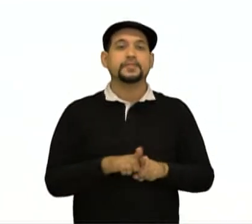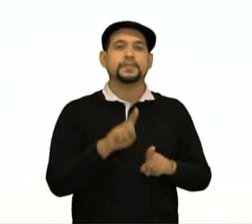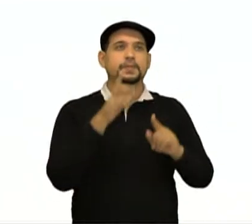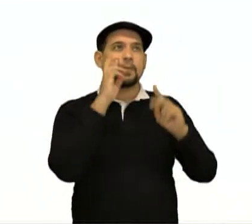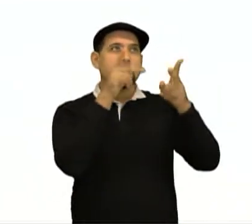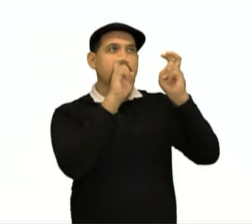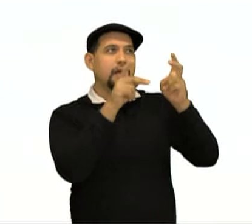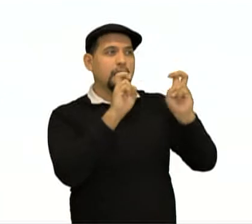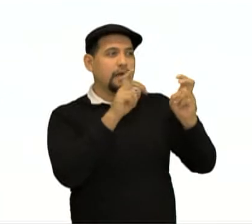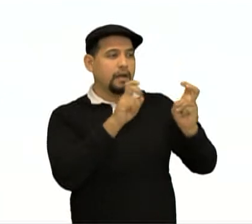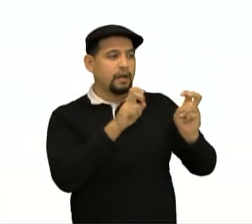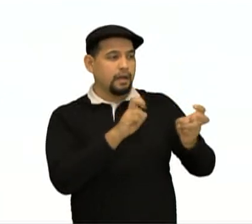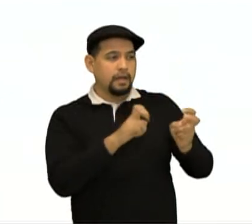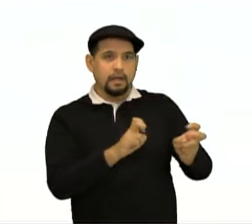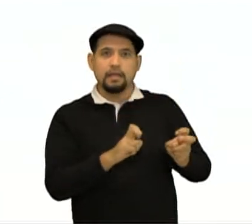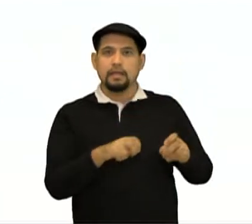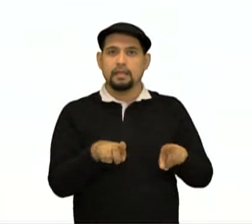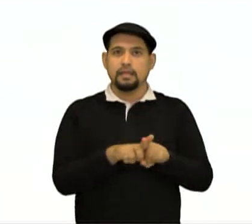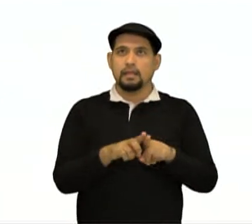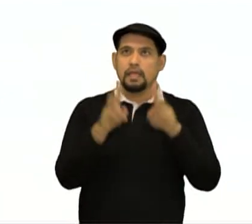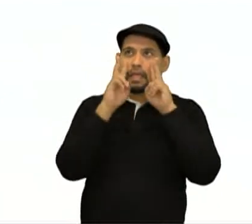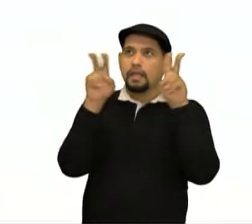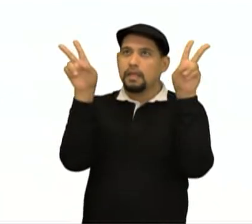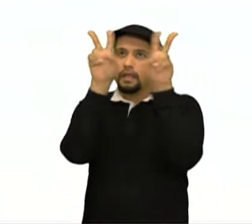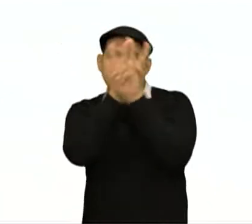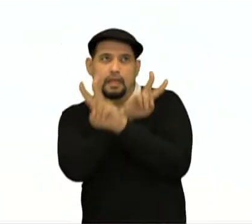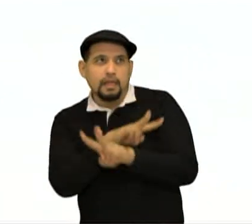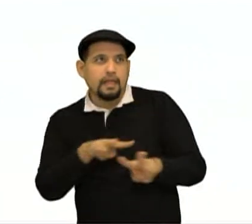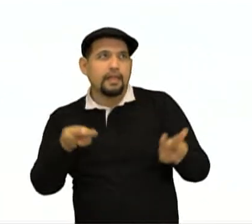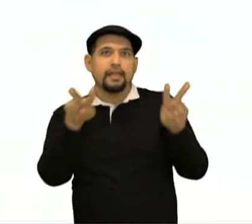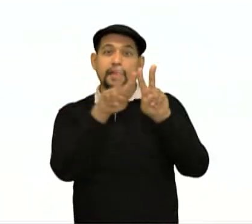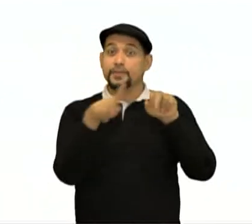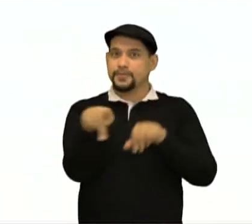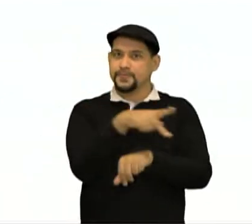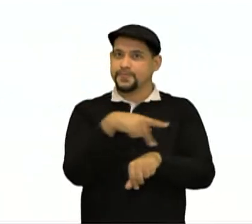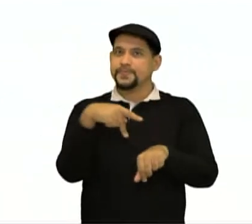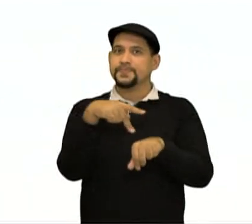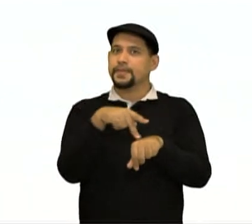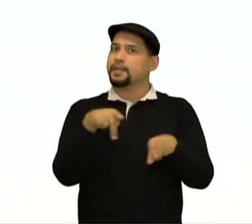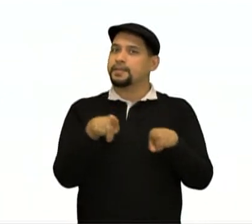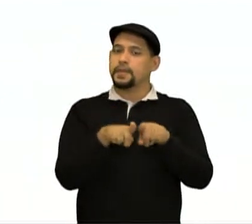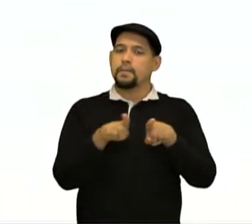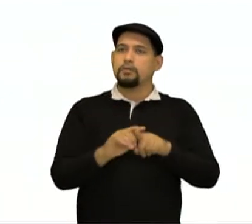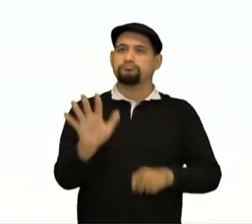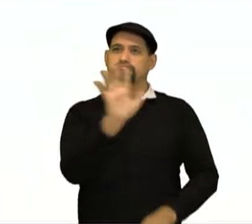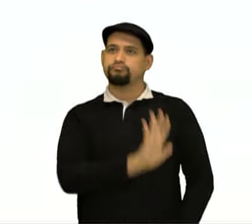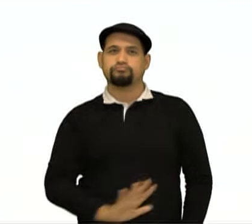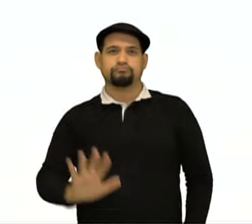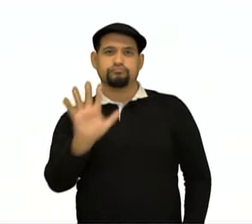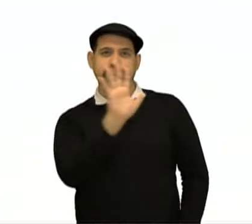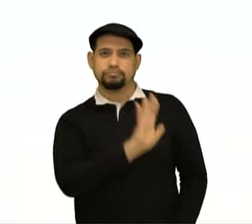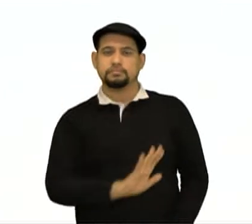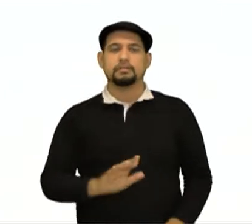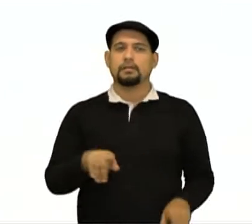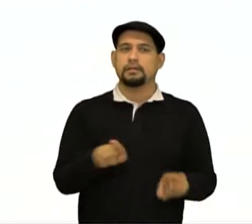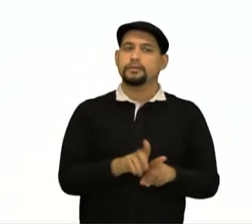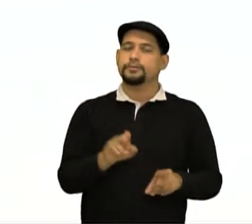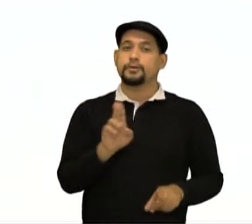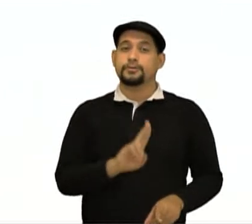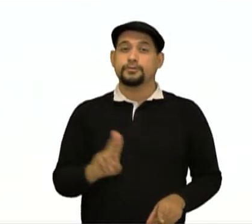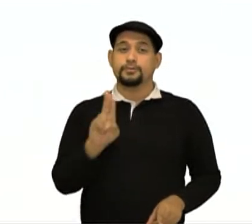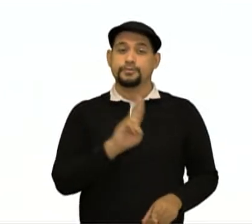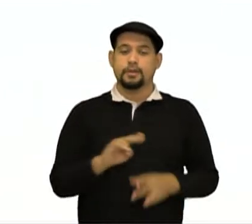uma observação então da visualização dos países dentro de um cenário geral e aqui até a